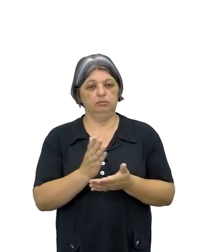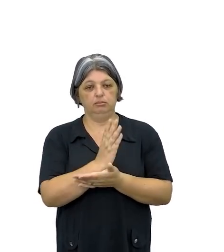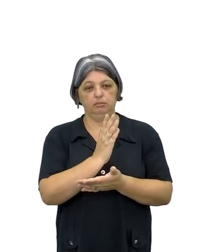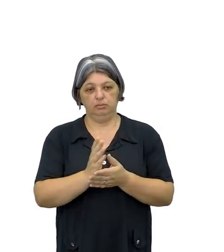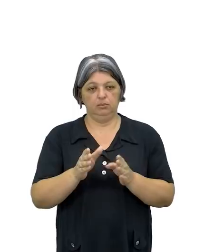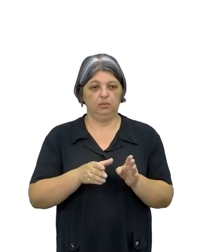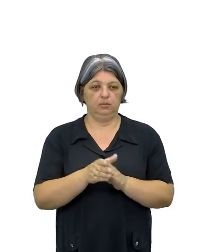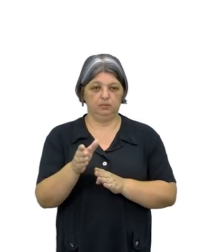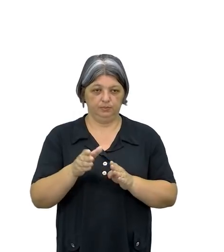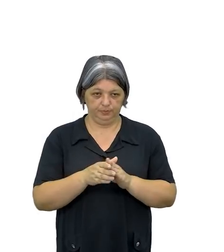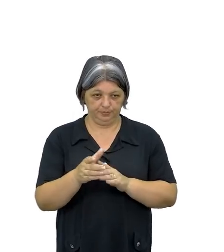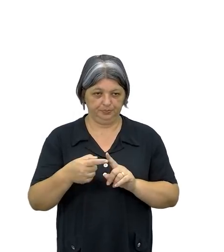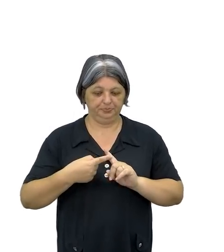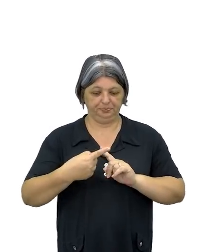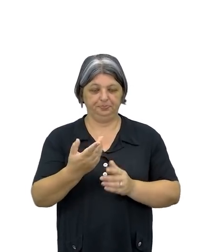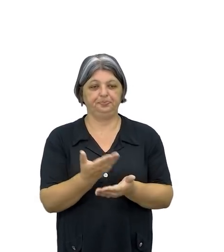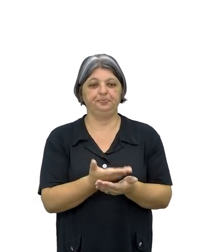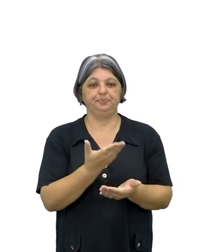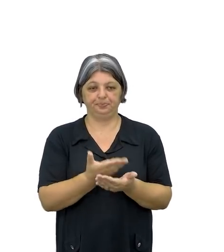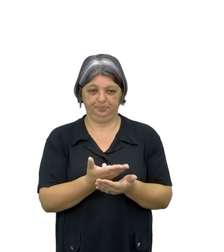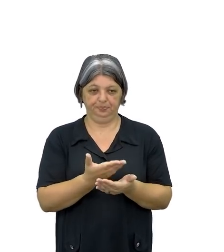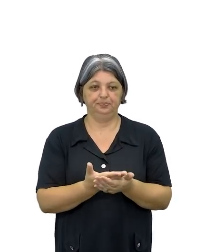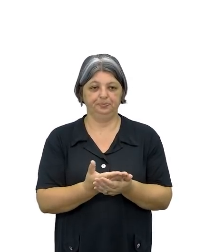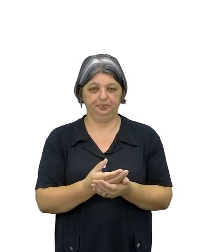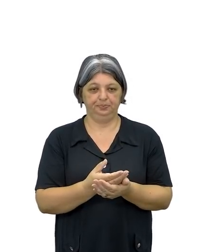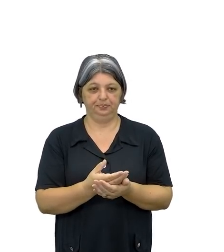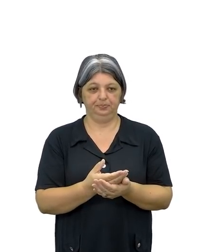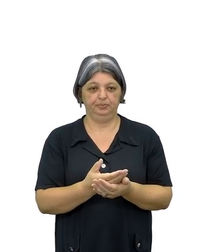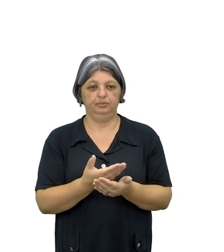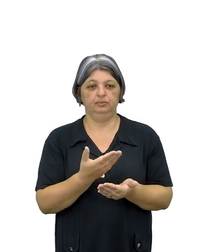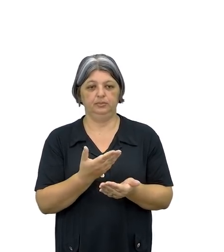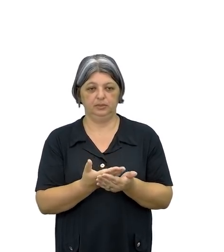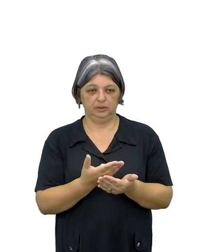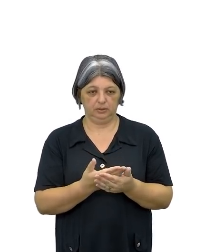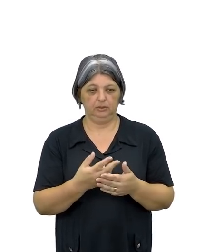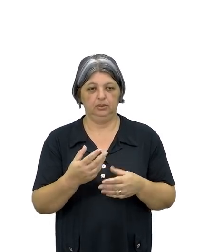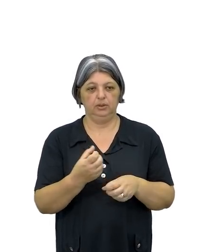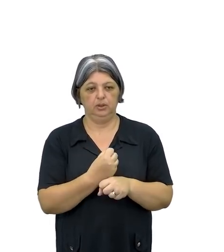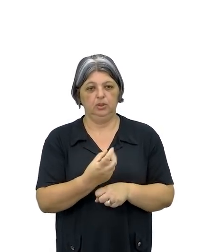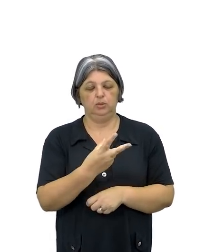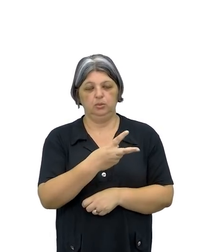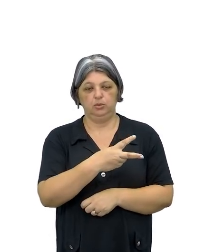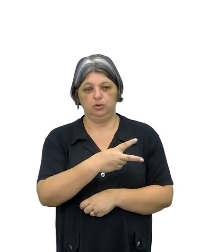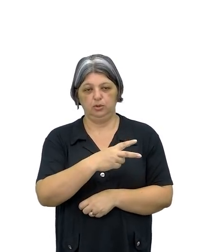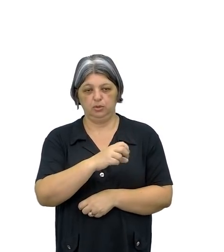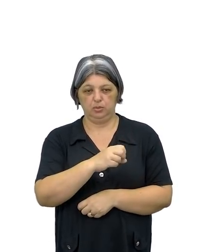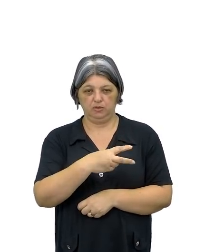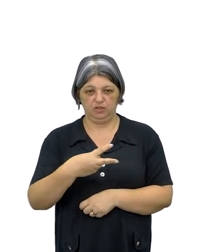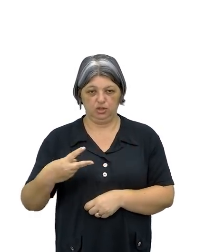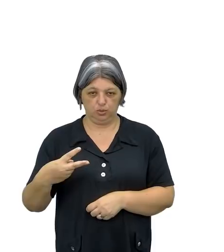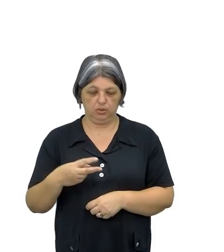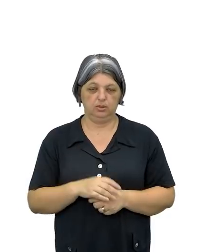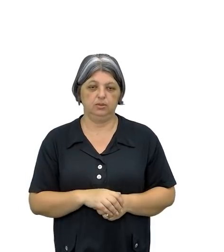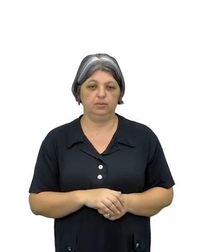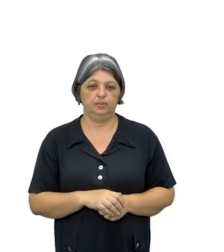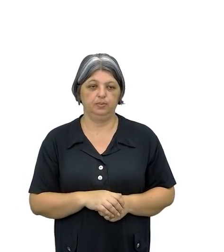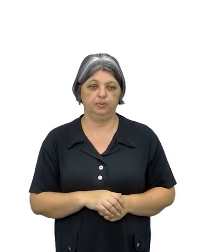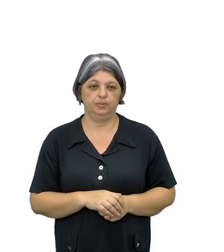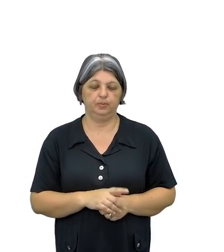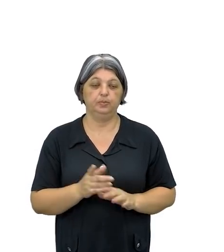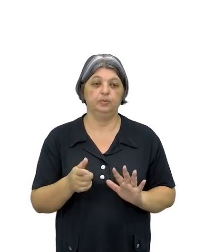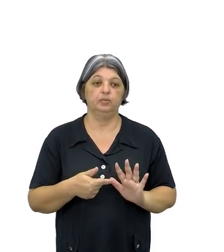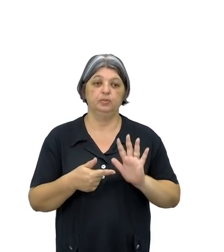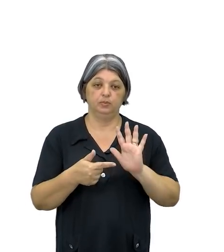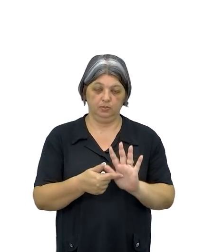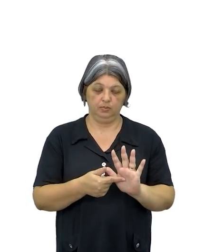orientações para a semana de estudos, da semana de estudos de 2022. Aqui nós temos, vamos apresentar